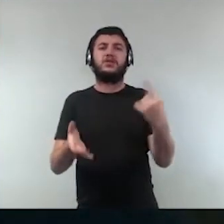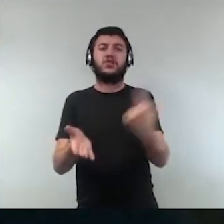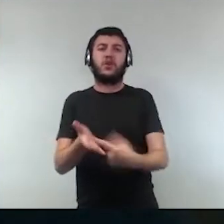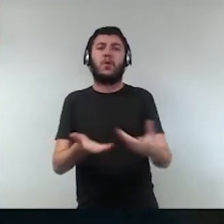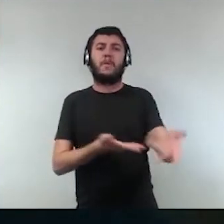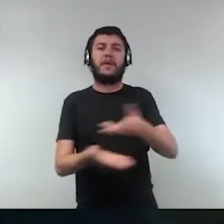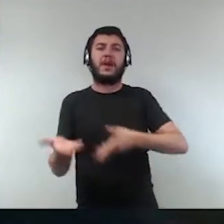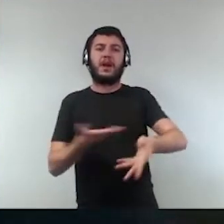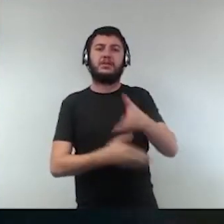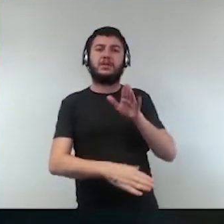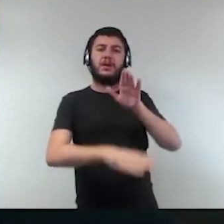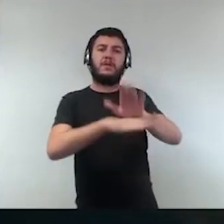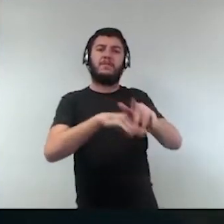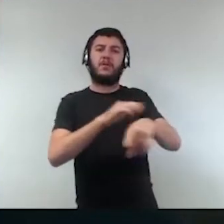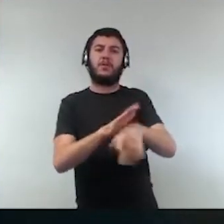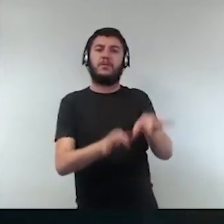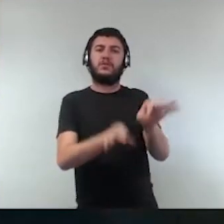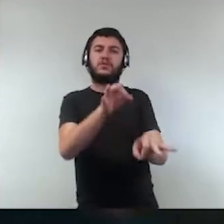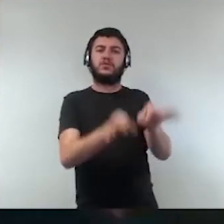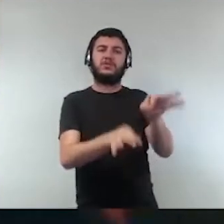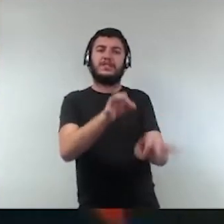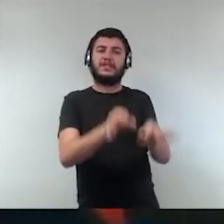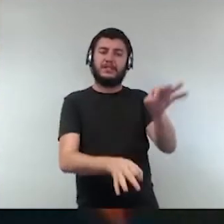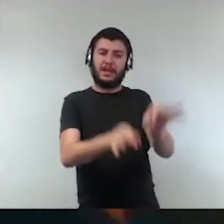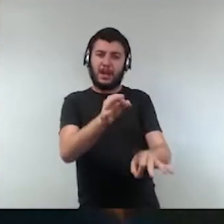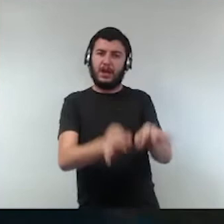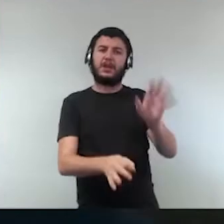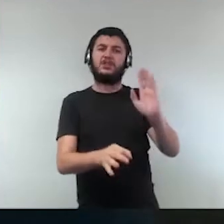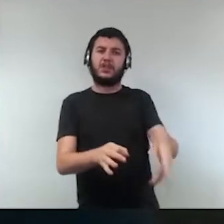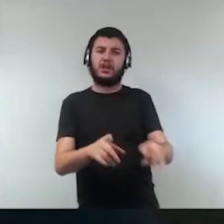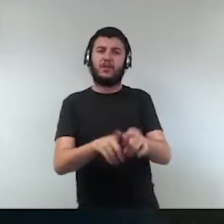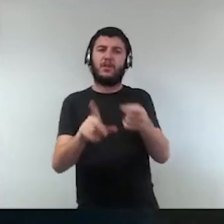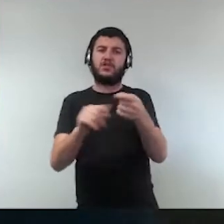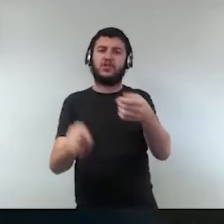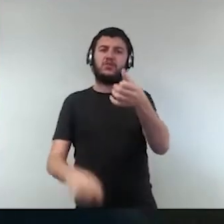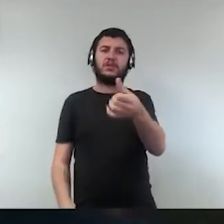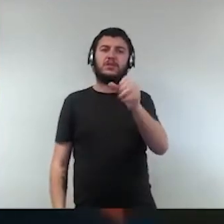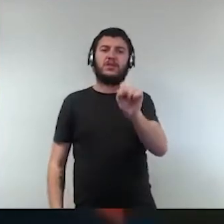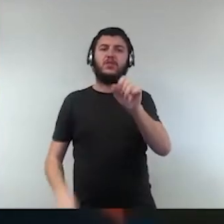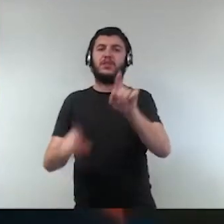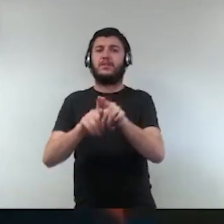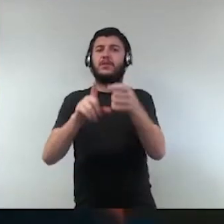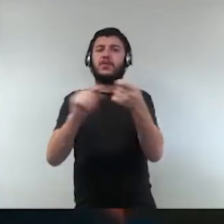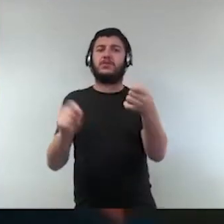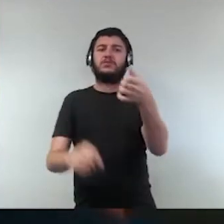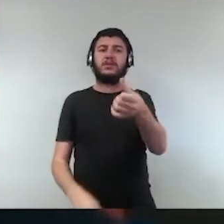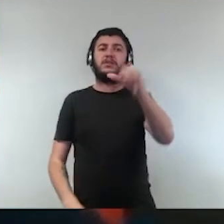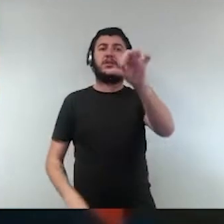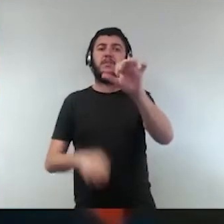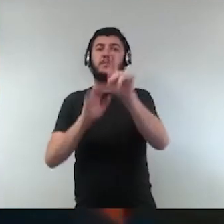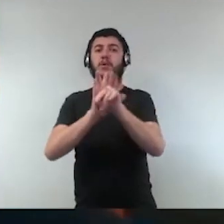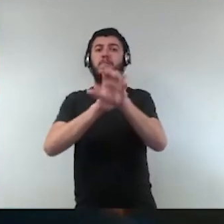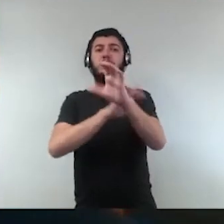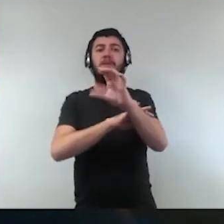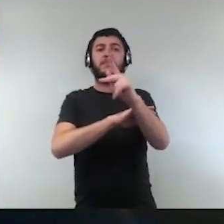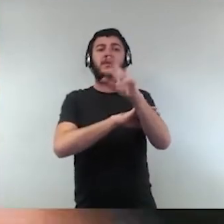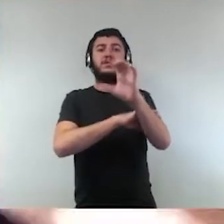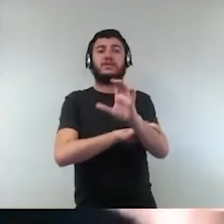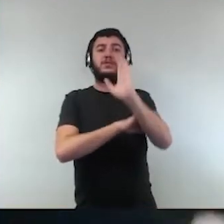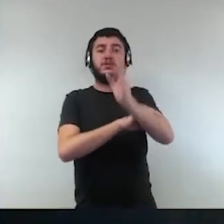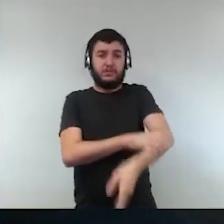judiciária interna previstas no artigo 68 e 69 do CPC, que permitem